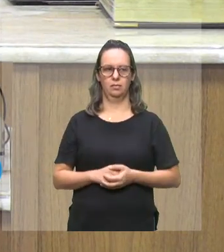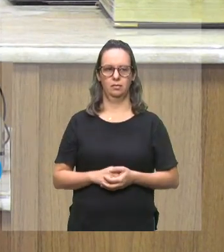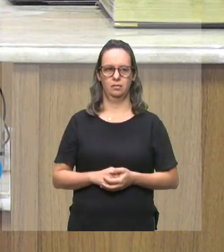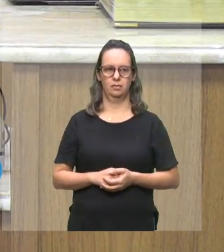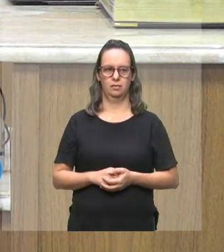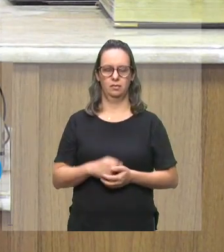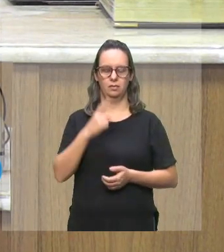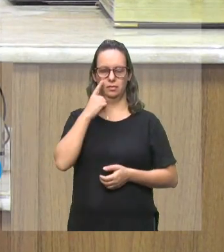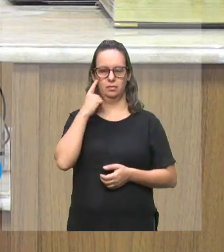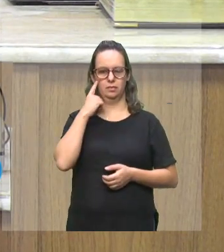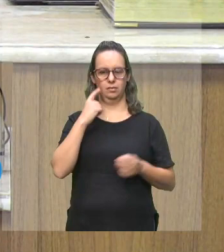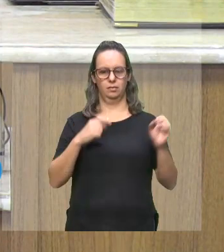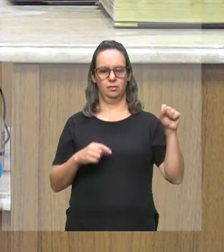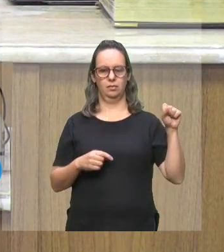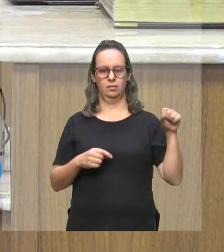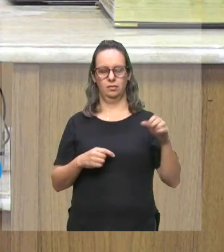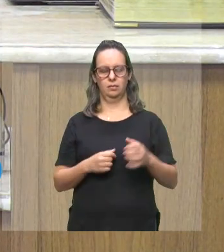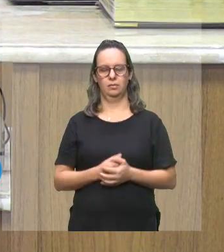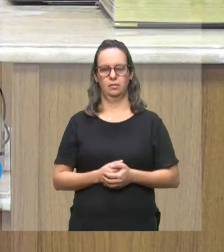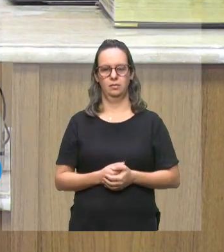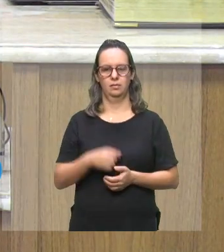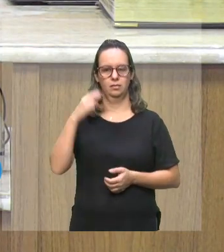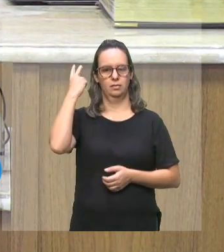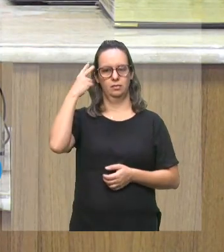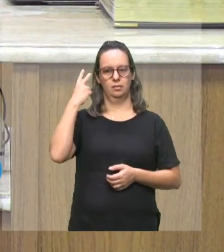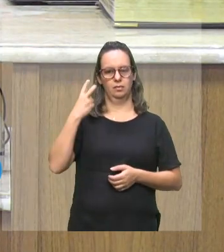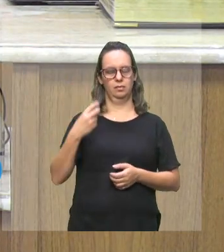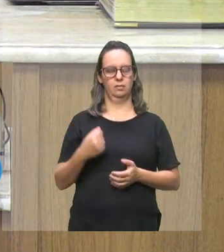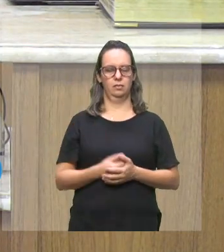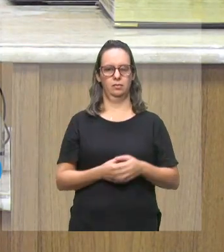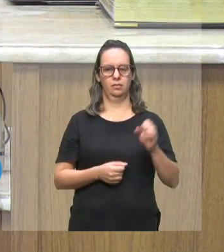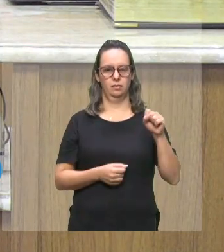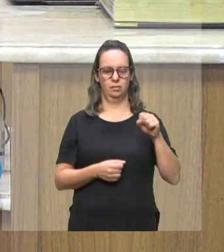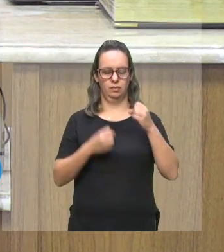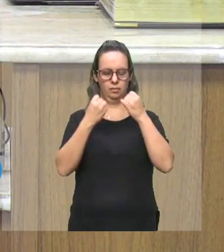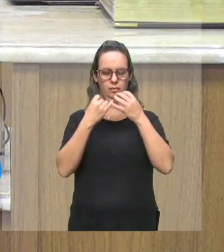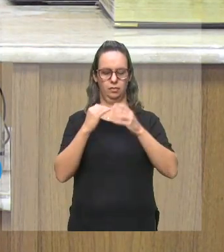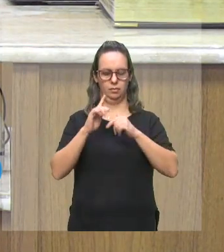Vinícius Simili. Sim. Viviane Delmassa. Sim, com declaração.